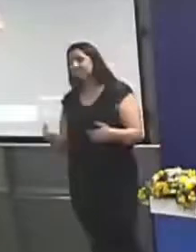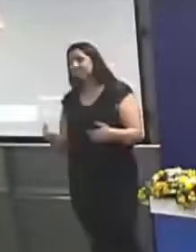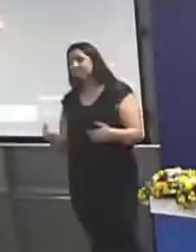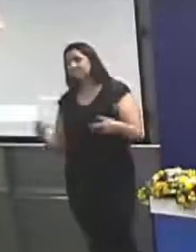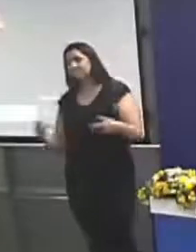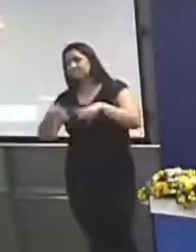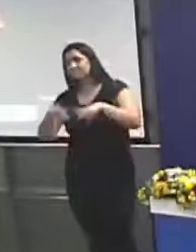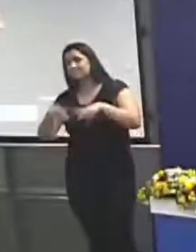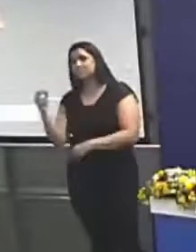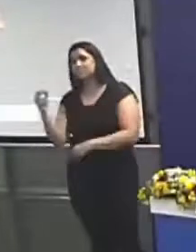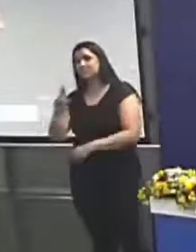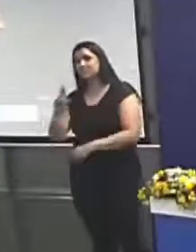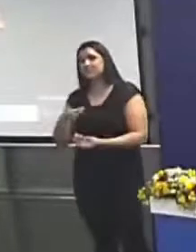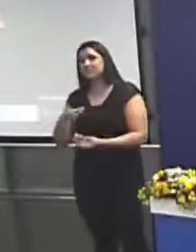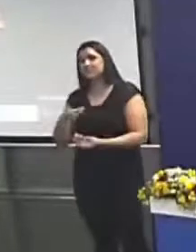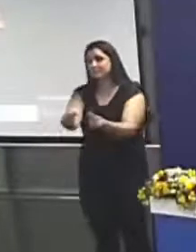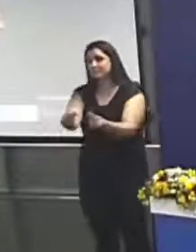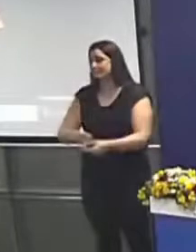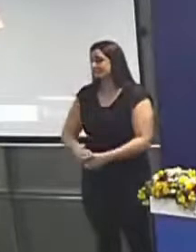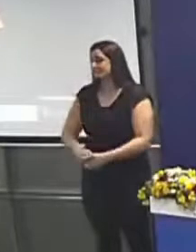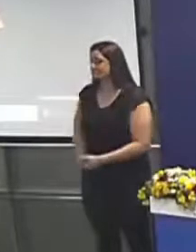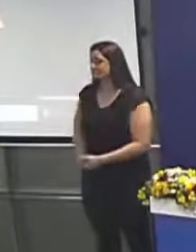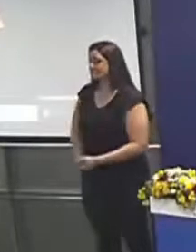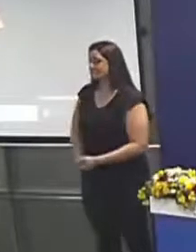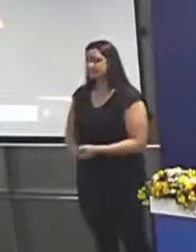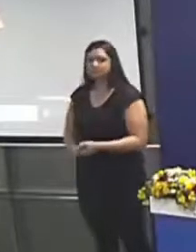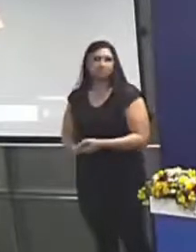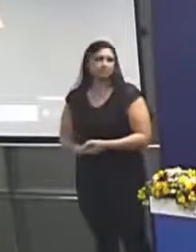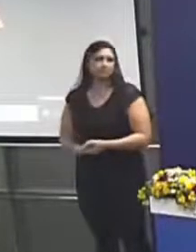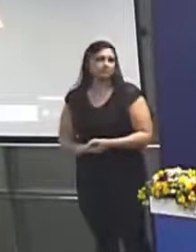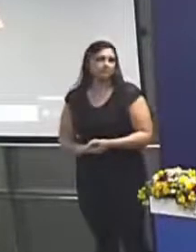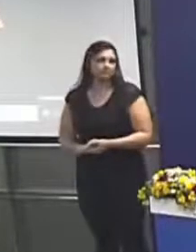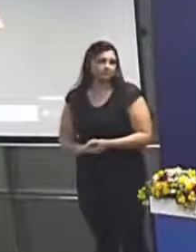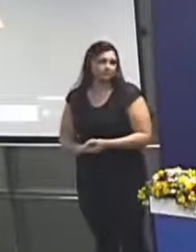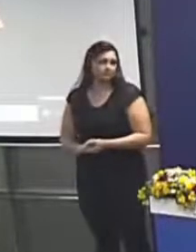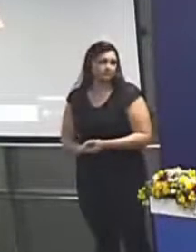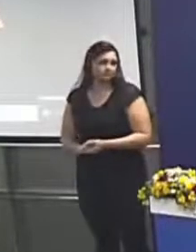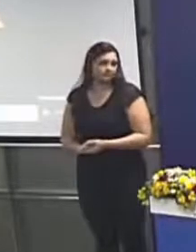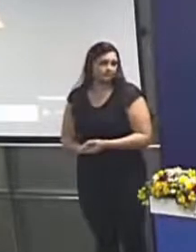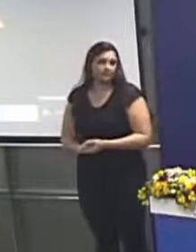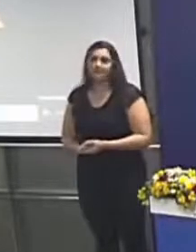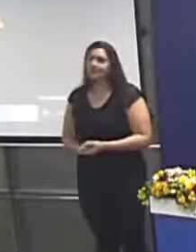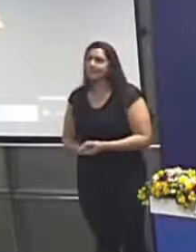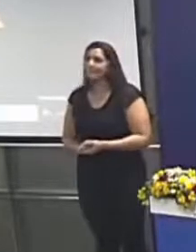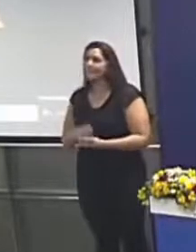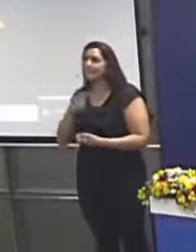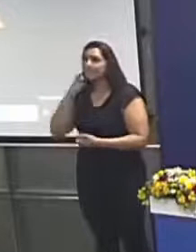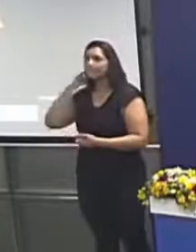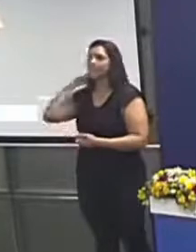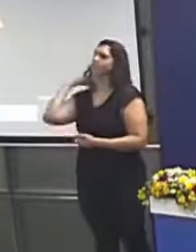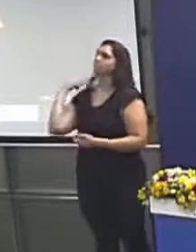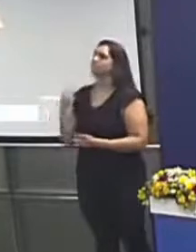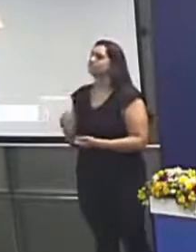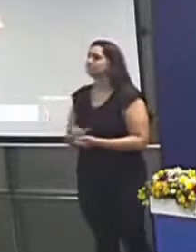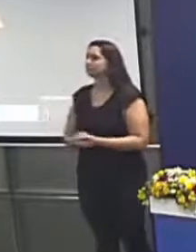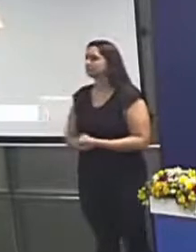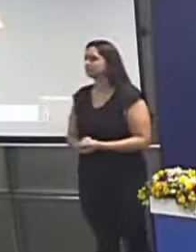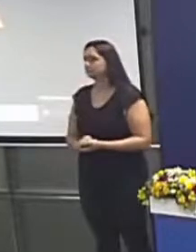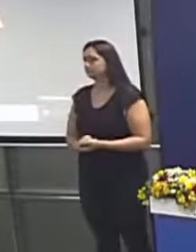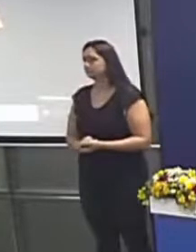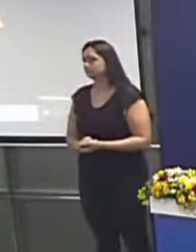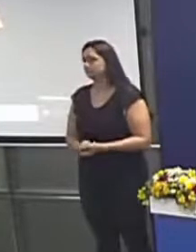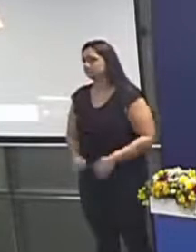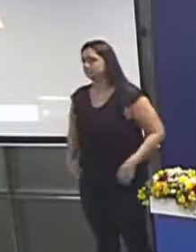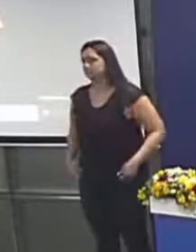leva 200 reais. Tô sabendo se o governo, se em algum momento ele se encontra alguma comunidade que morreu várias pessoas, várias famílias. Igual